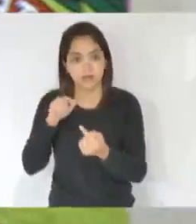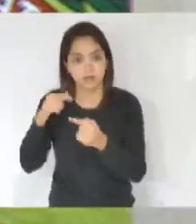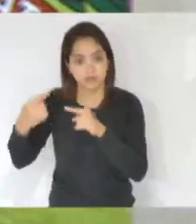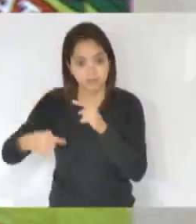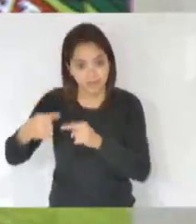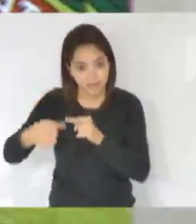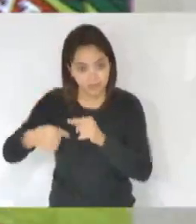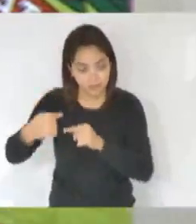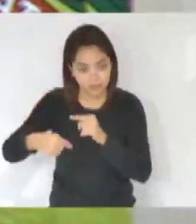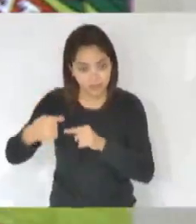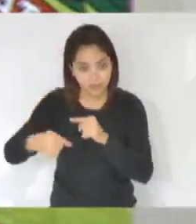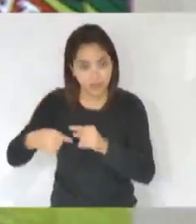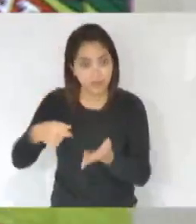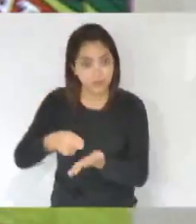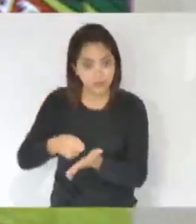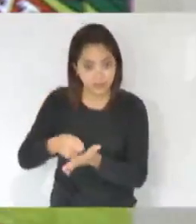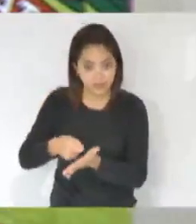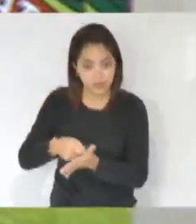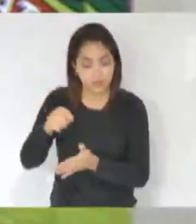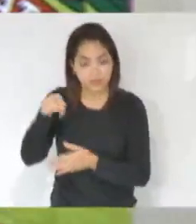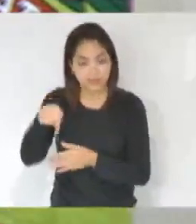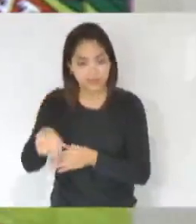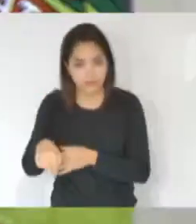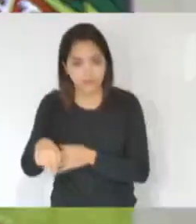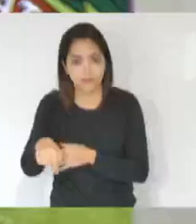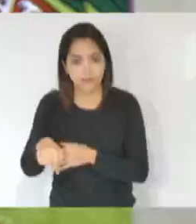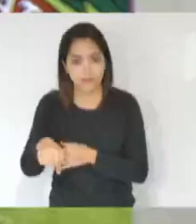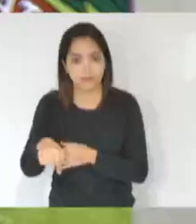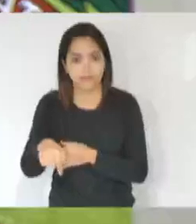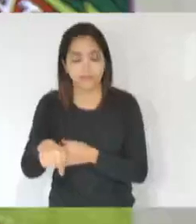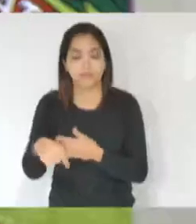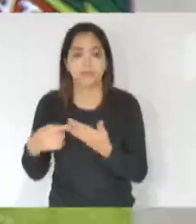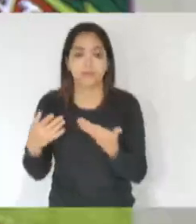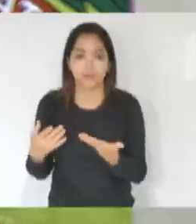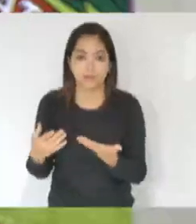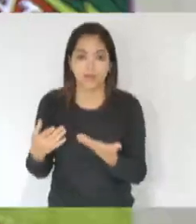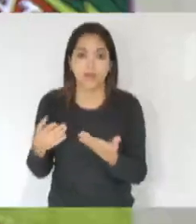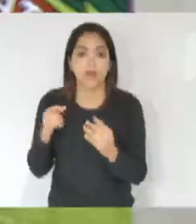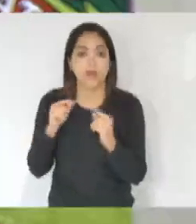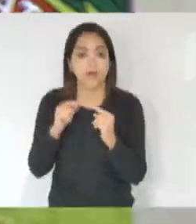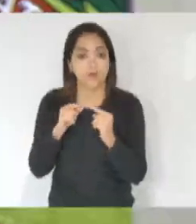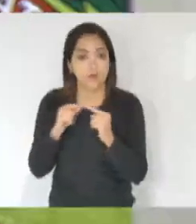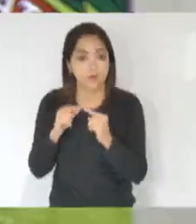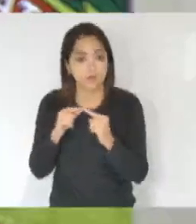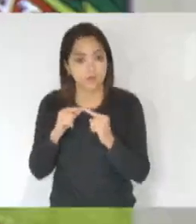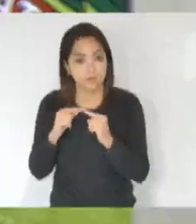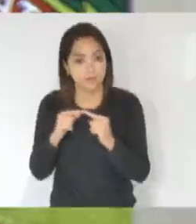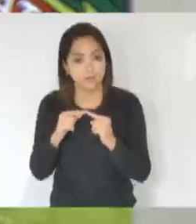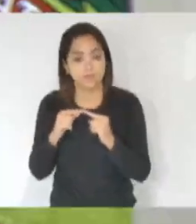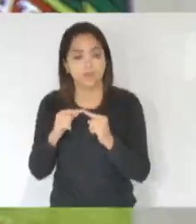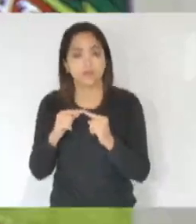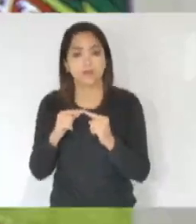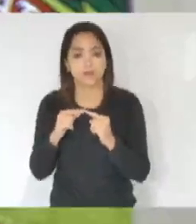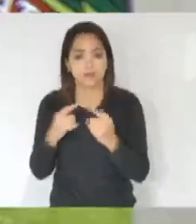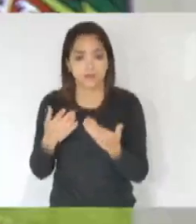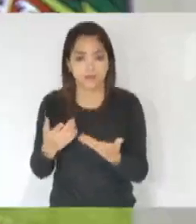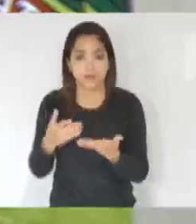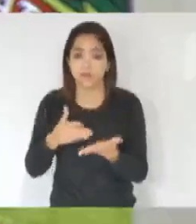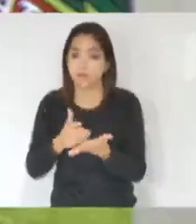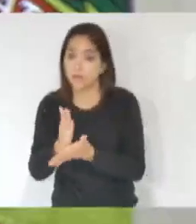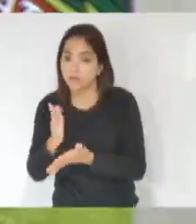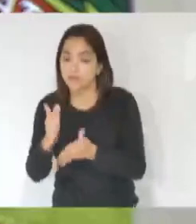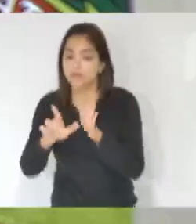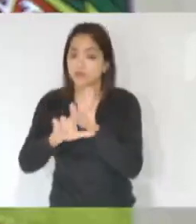obrigatórias aqui, deputado Ismael, concernem no nas questões de aprovação de